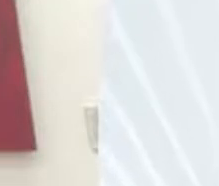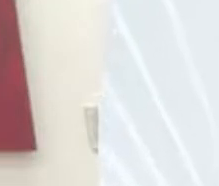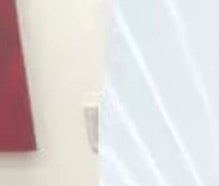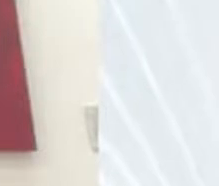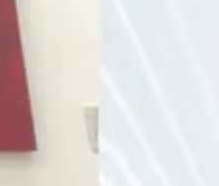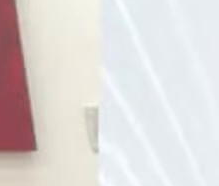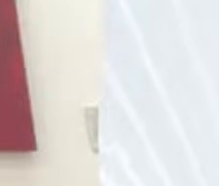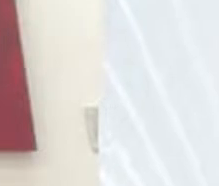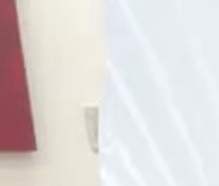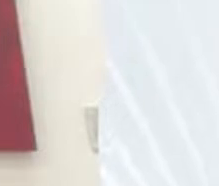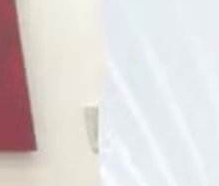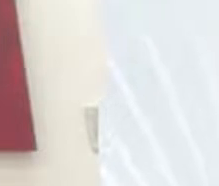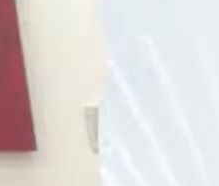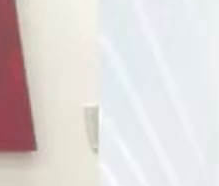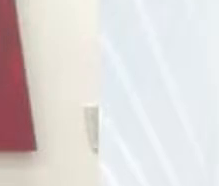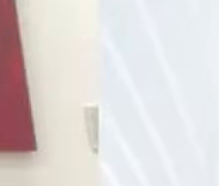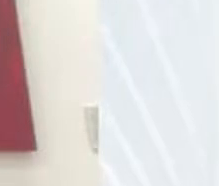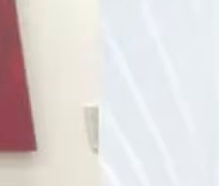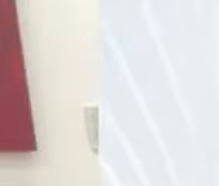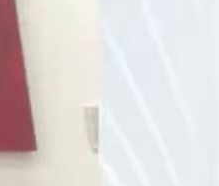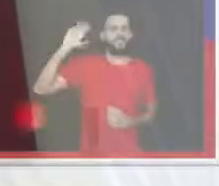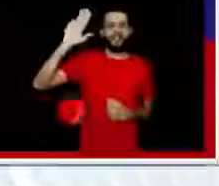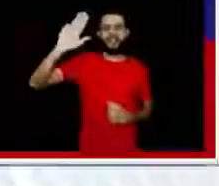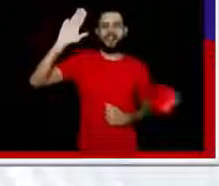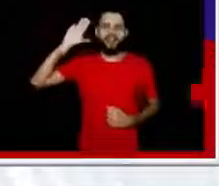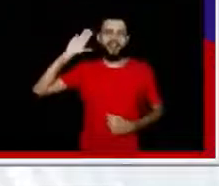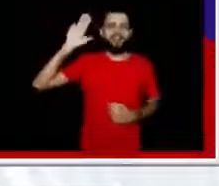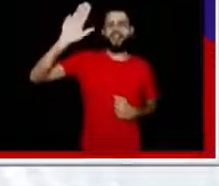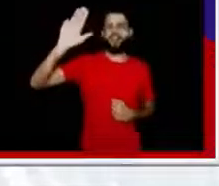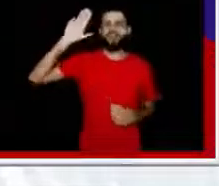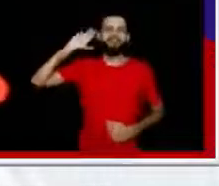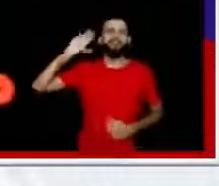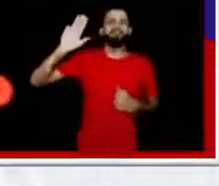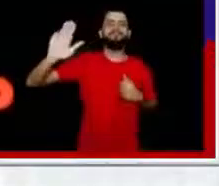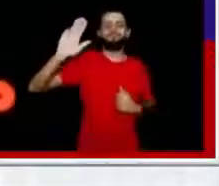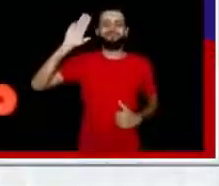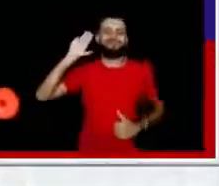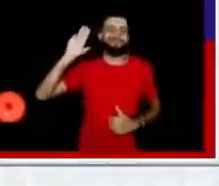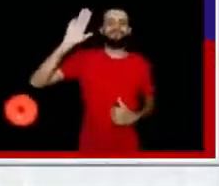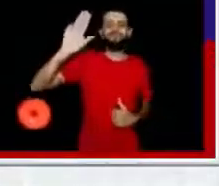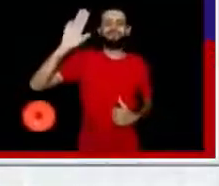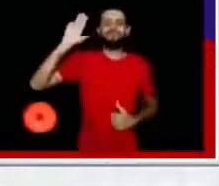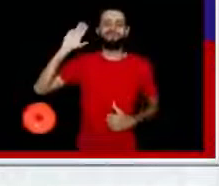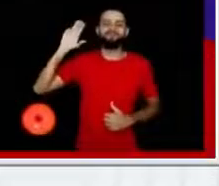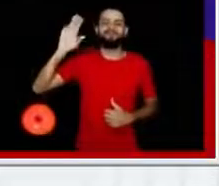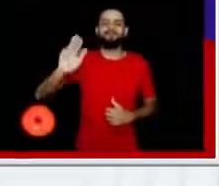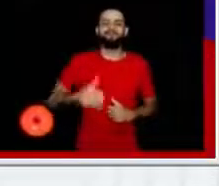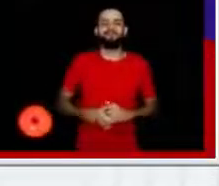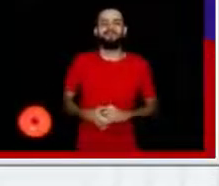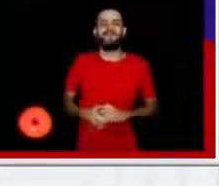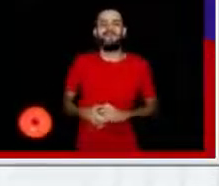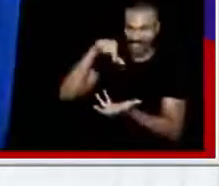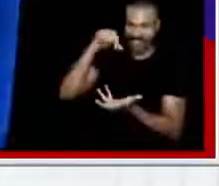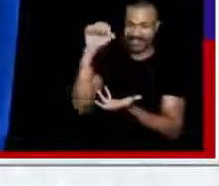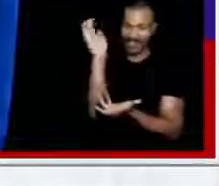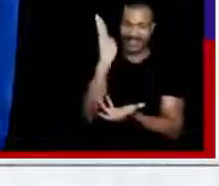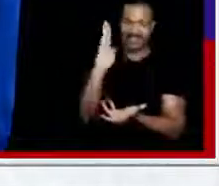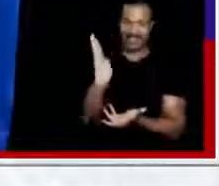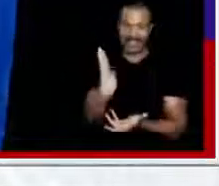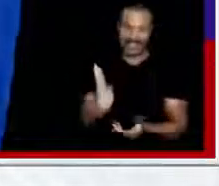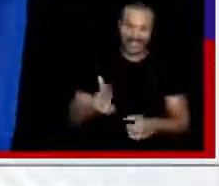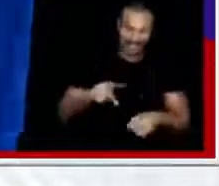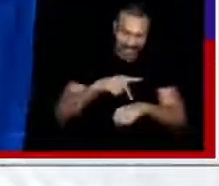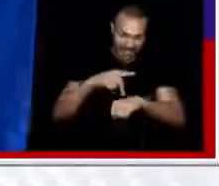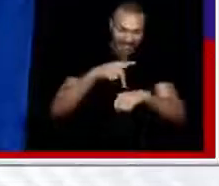para um evento cultural, pode ser um evento para uma atividade esportiva, né, deixar muito claro para as pessoas, até acabei de falar aqui, agradecer a oportunidade de